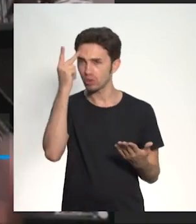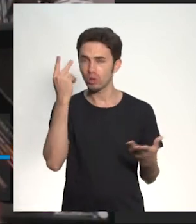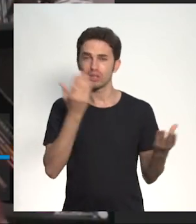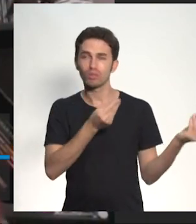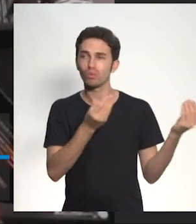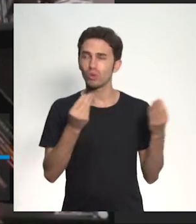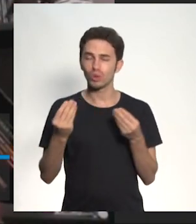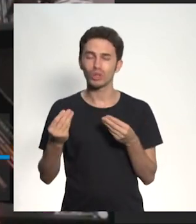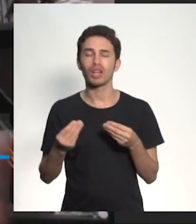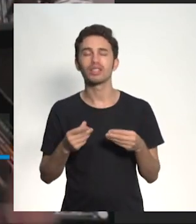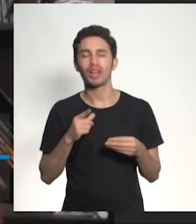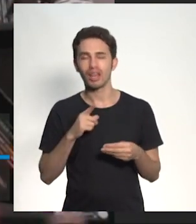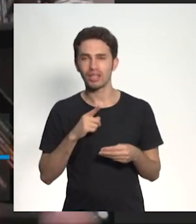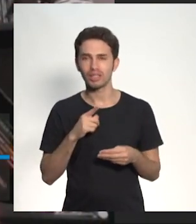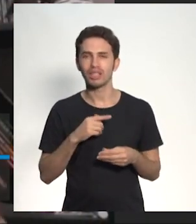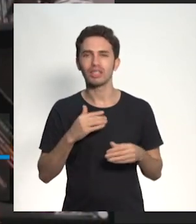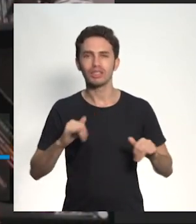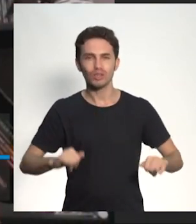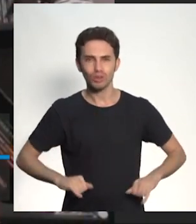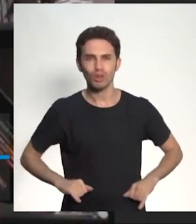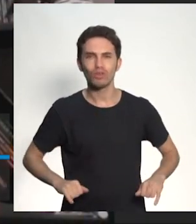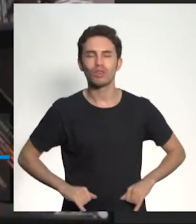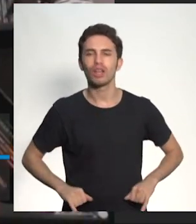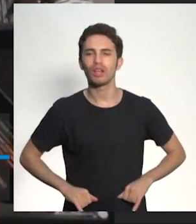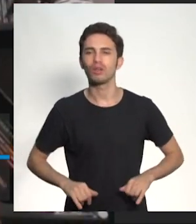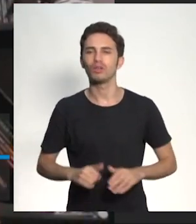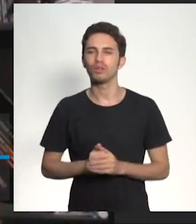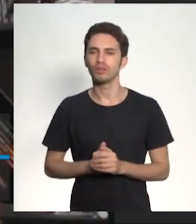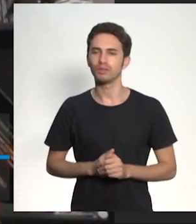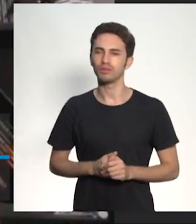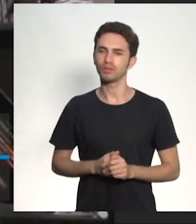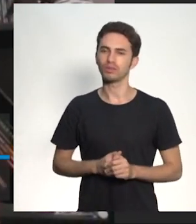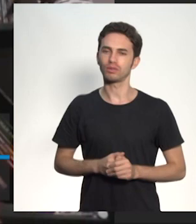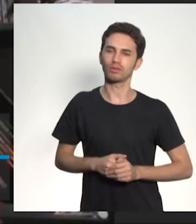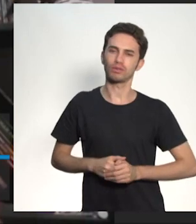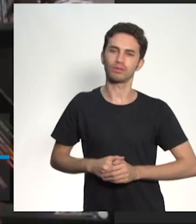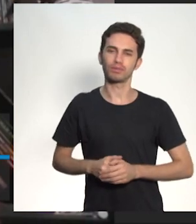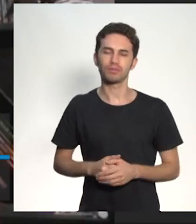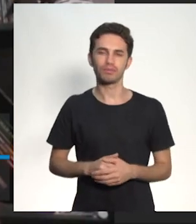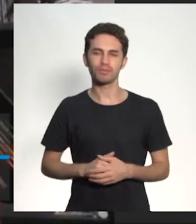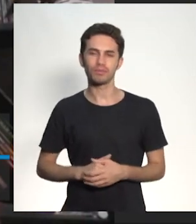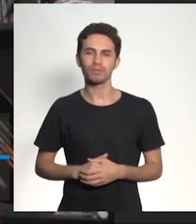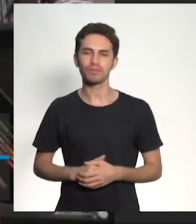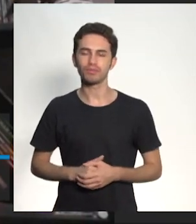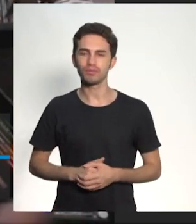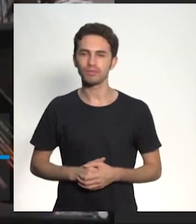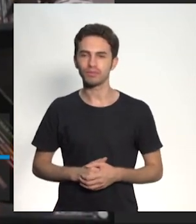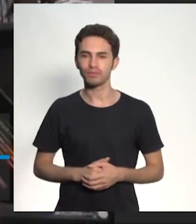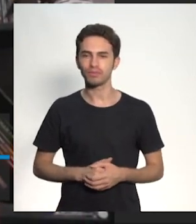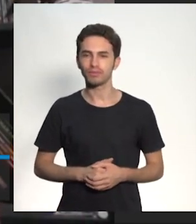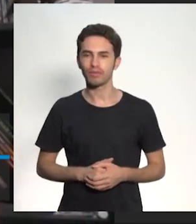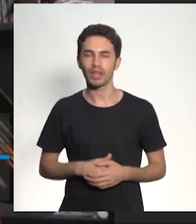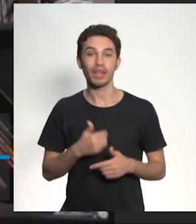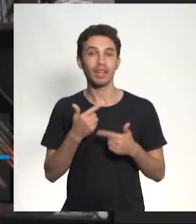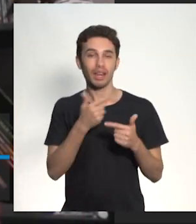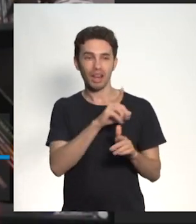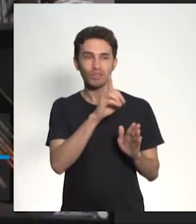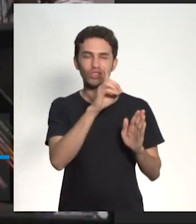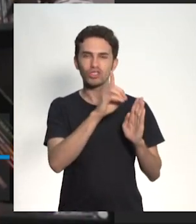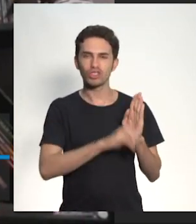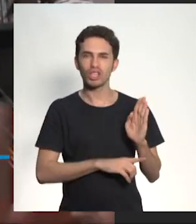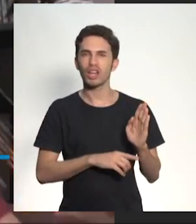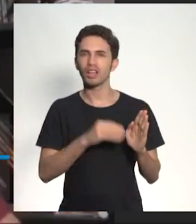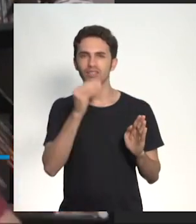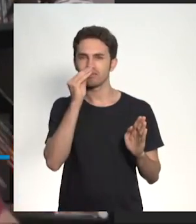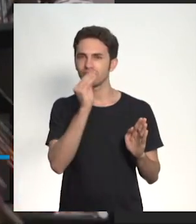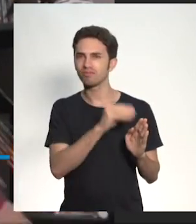pessoas que estão ali sofrendo, existem ainda pessoas que estão, vamos dizer, tendo seus direitos negados, seja ali